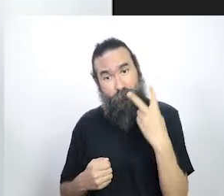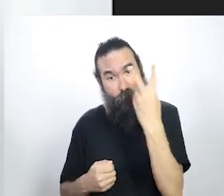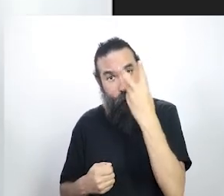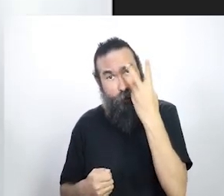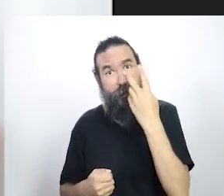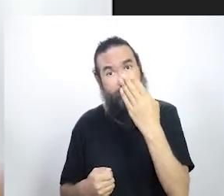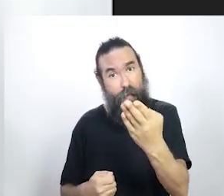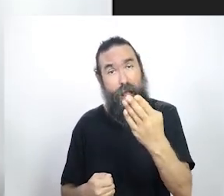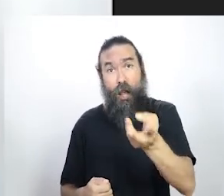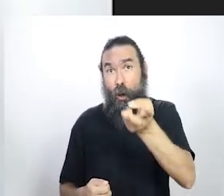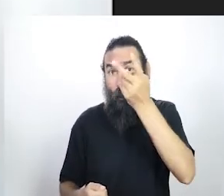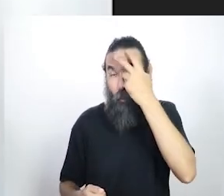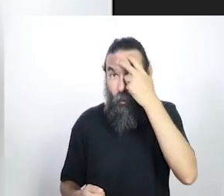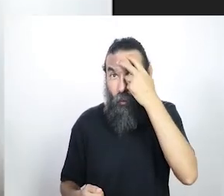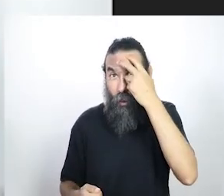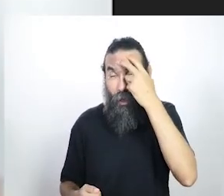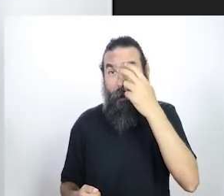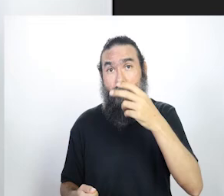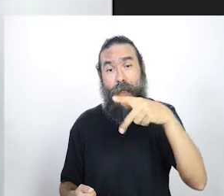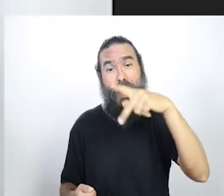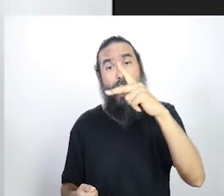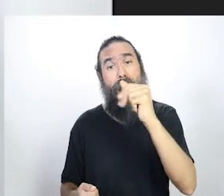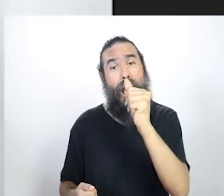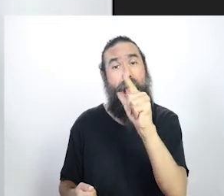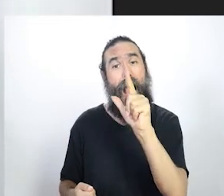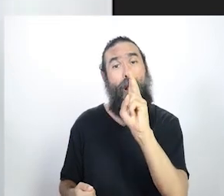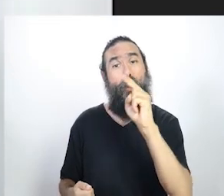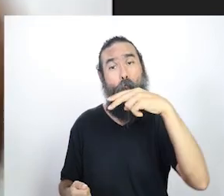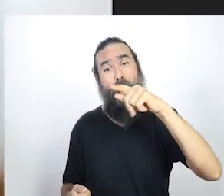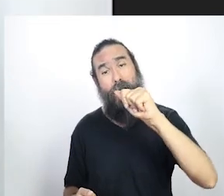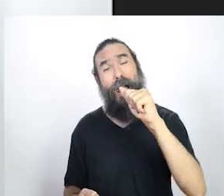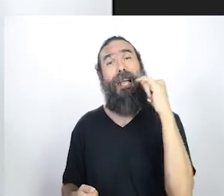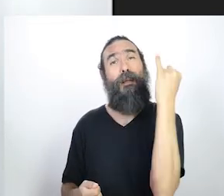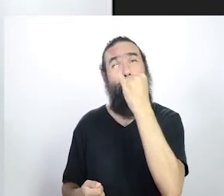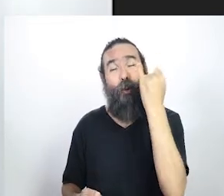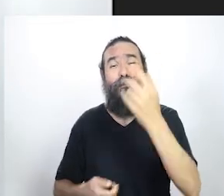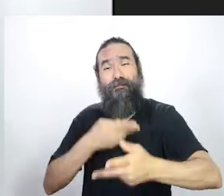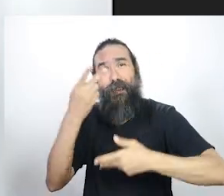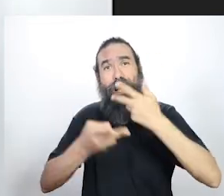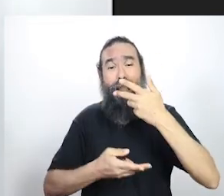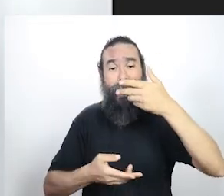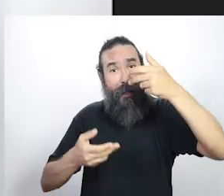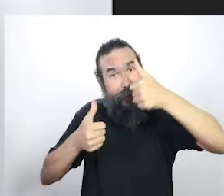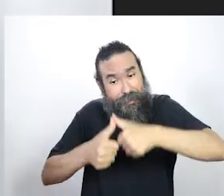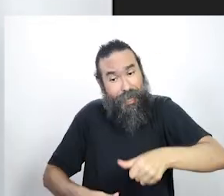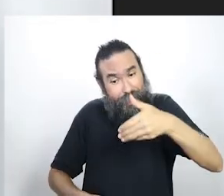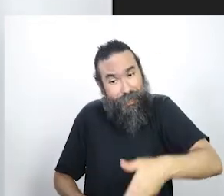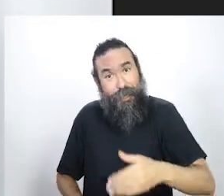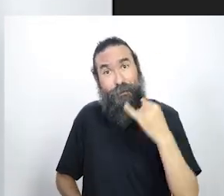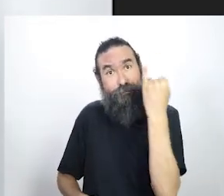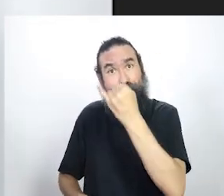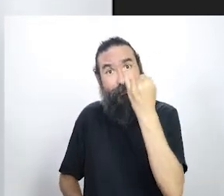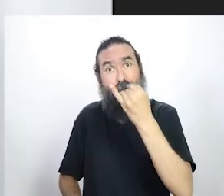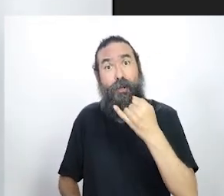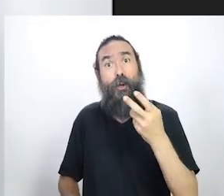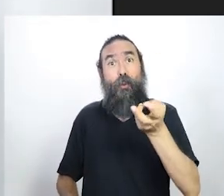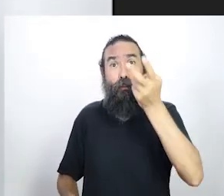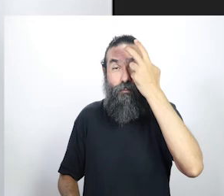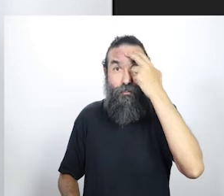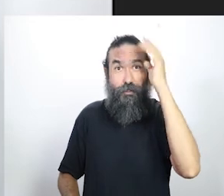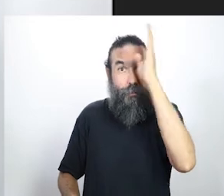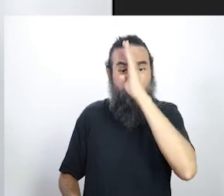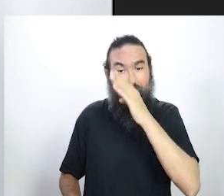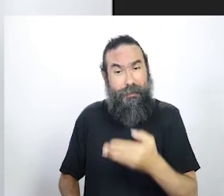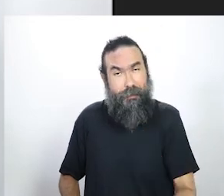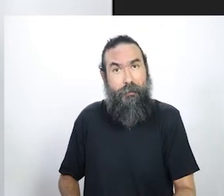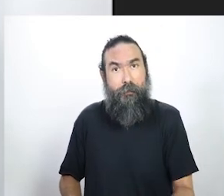como não falar dessa cultura, desse patrimônio existente no nosso país e ainda a invisibilidade que